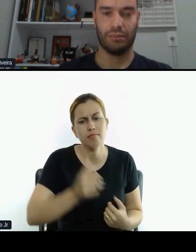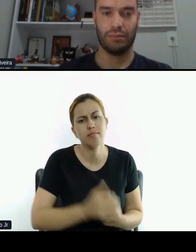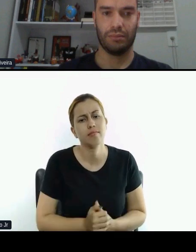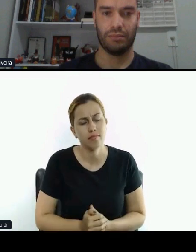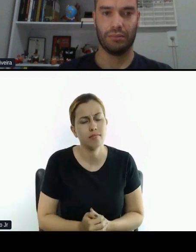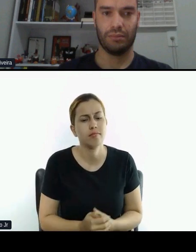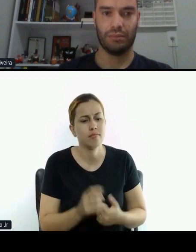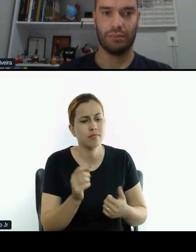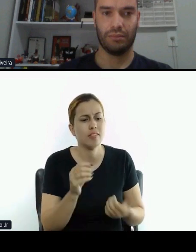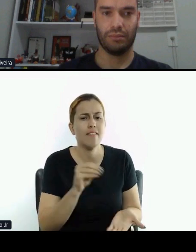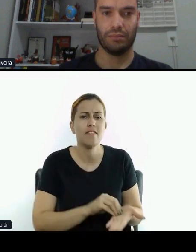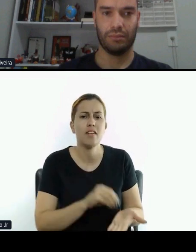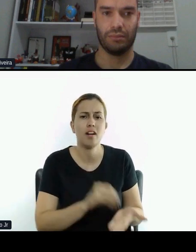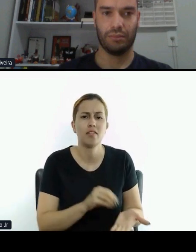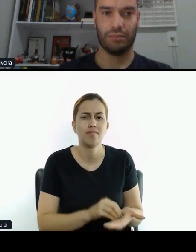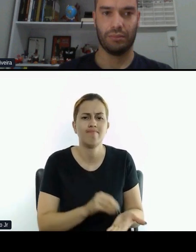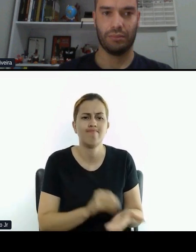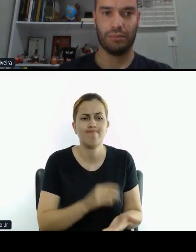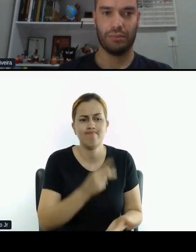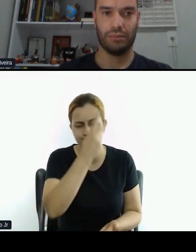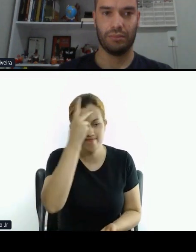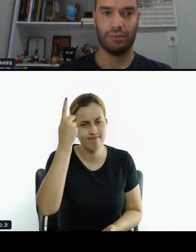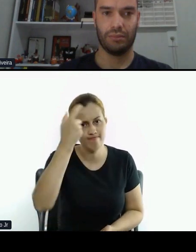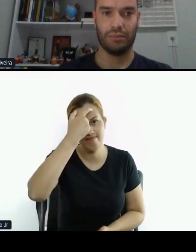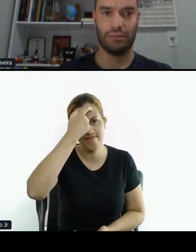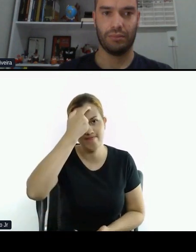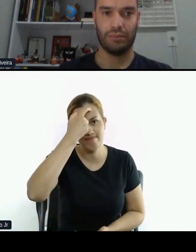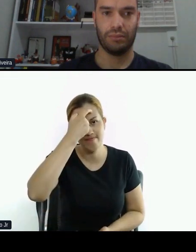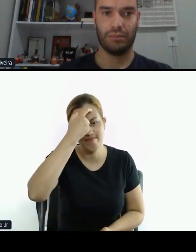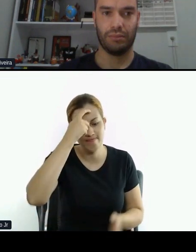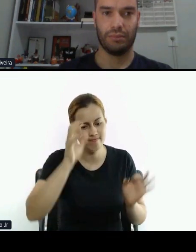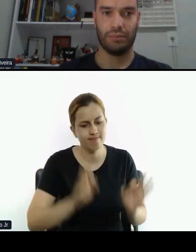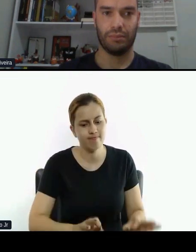de conscientização, né? Acho que a palavra também é bem isso.